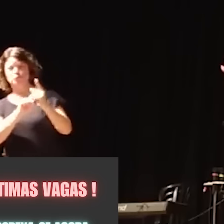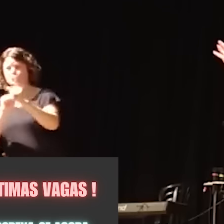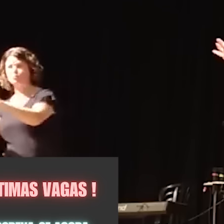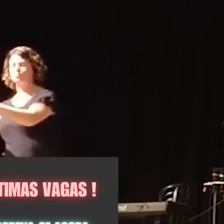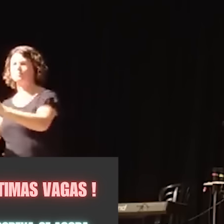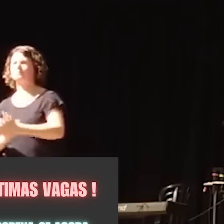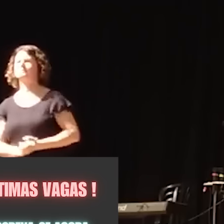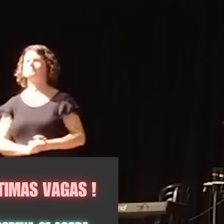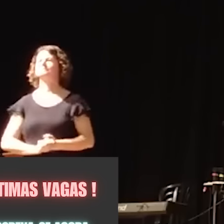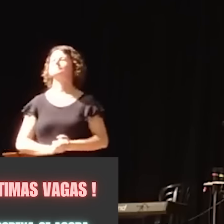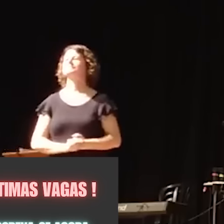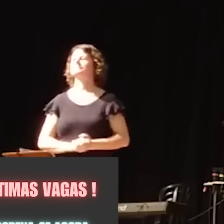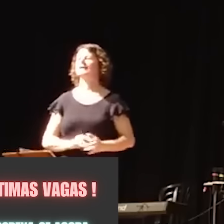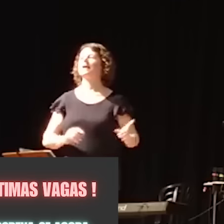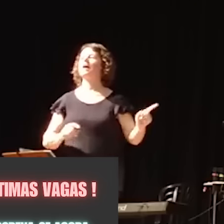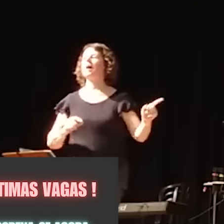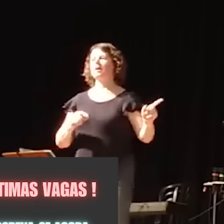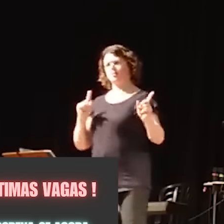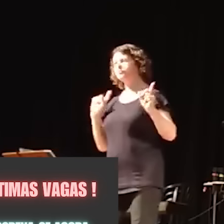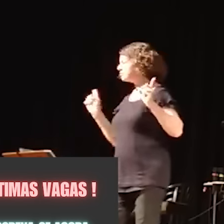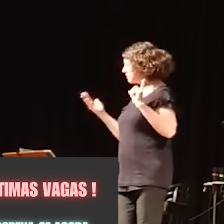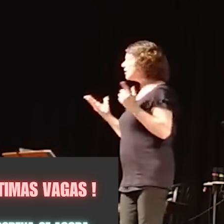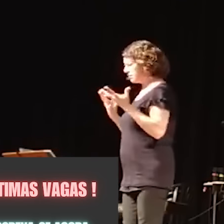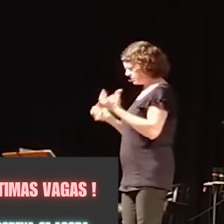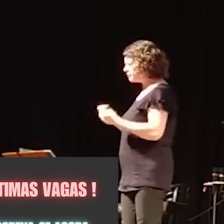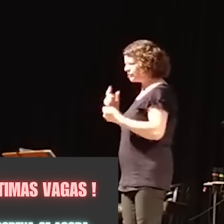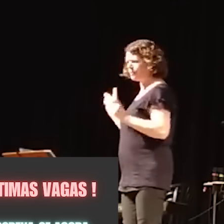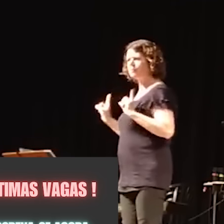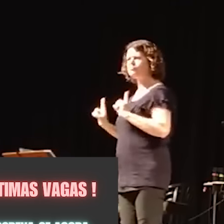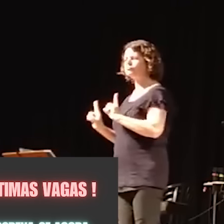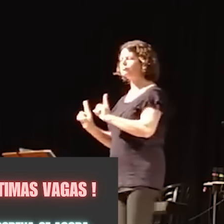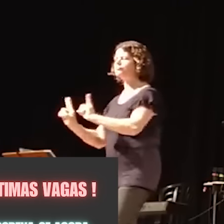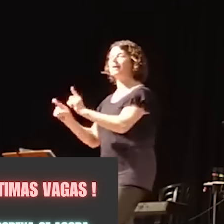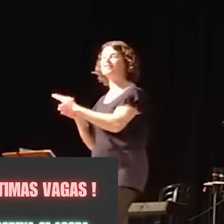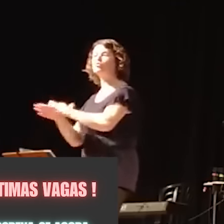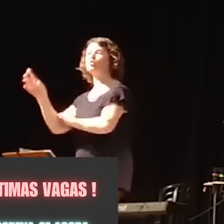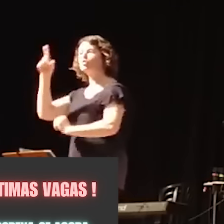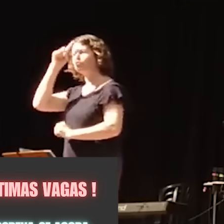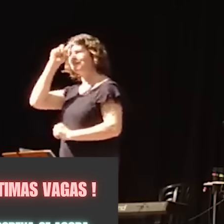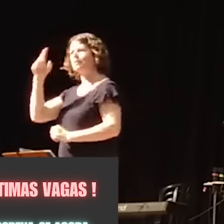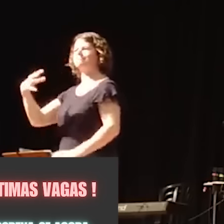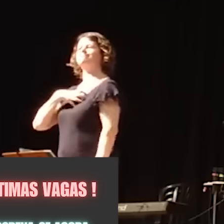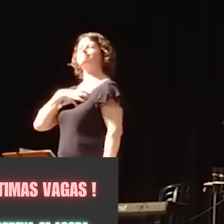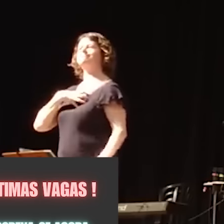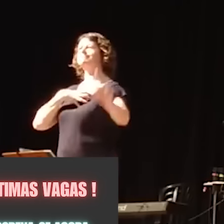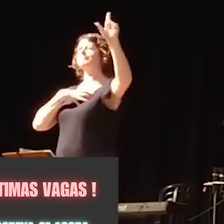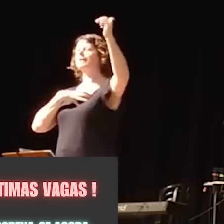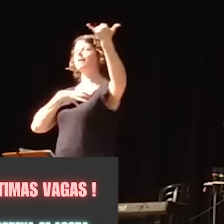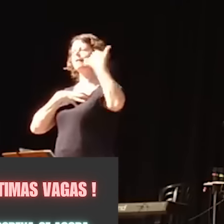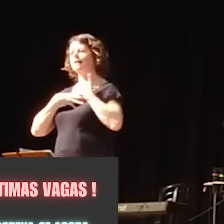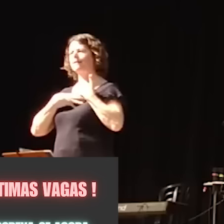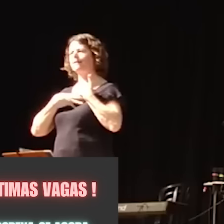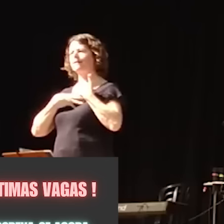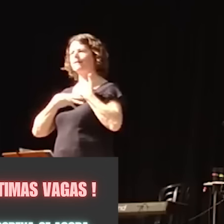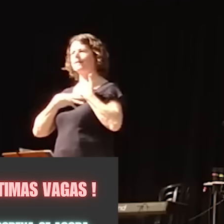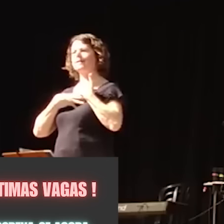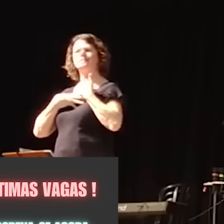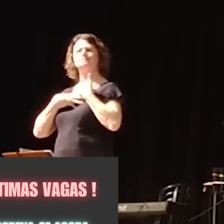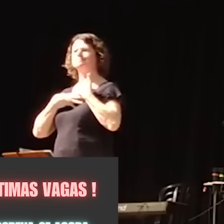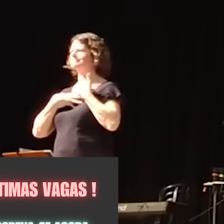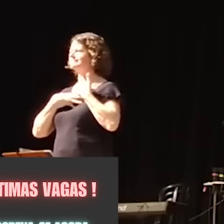essa enfermidade não é pra morte é para que se manifeste a glória de Deus mas nesse dia eu cheguei Deus soou comigo assim